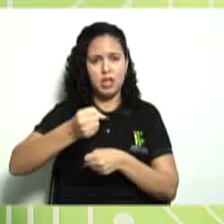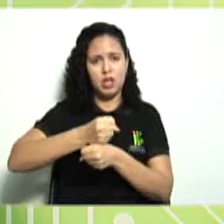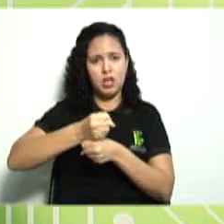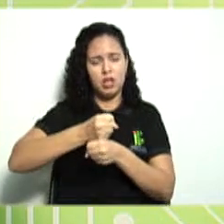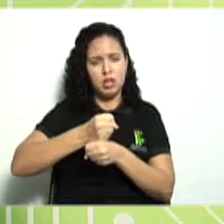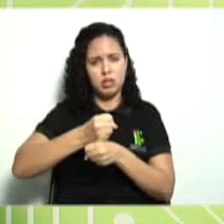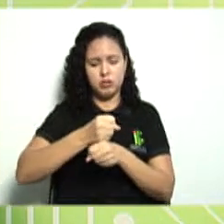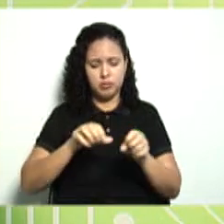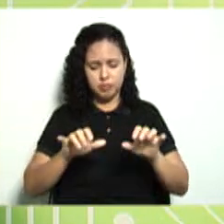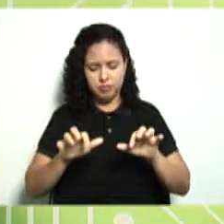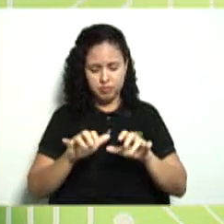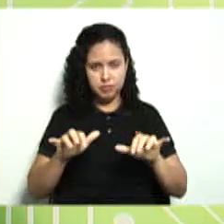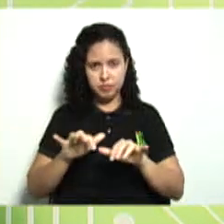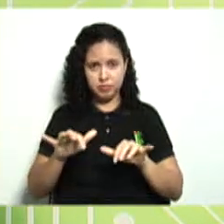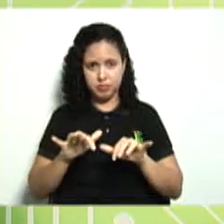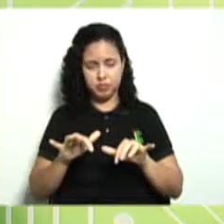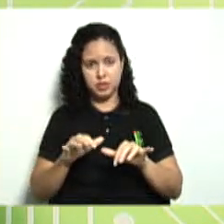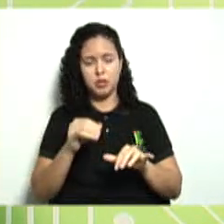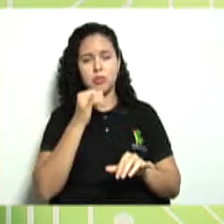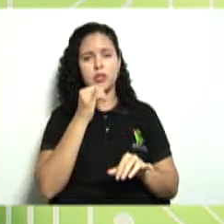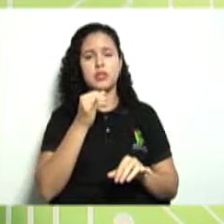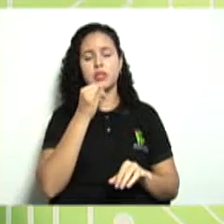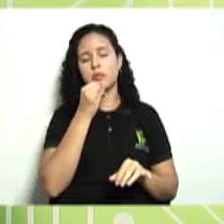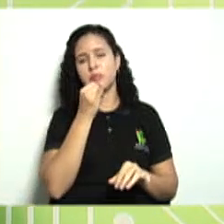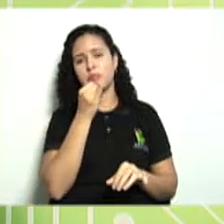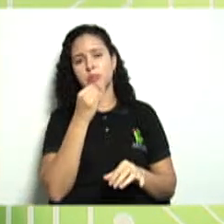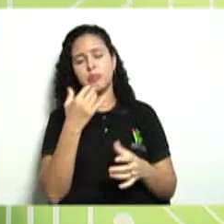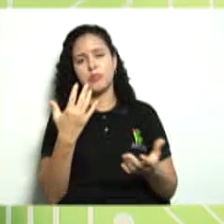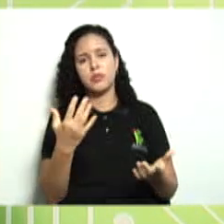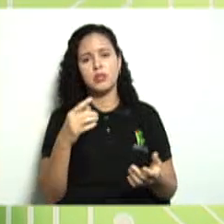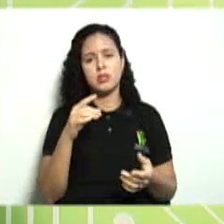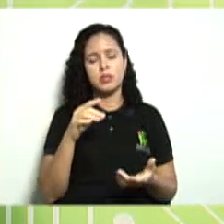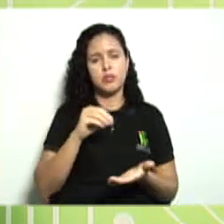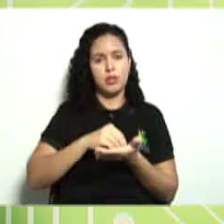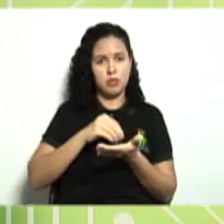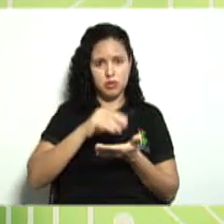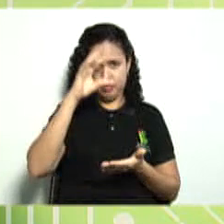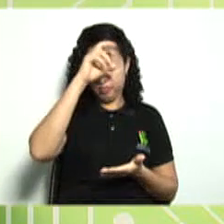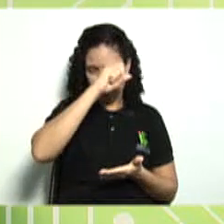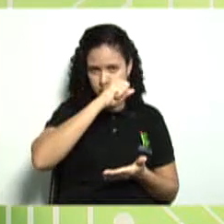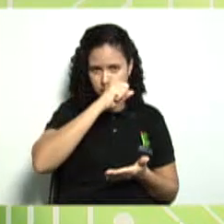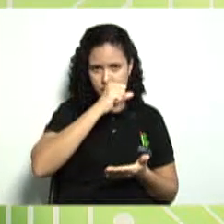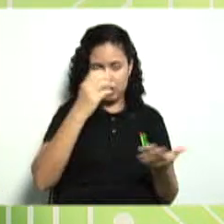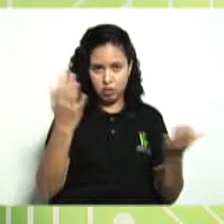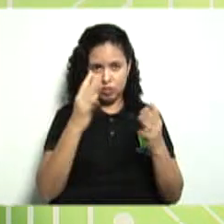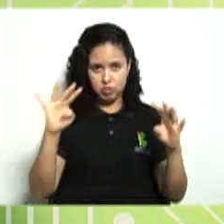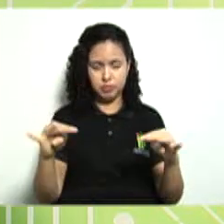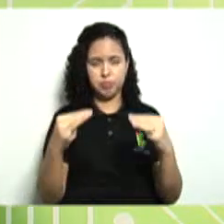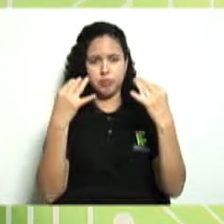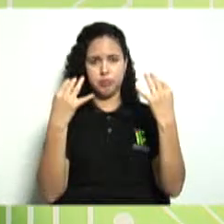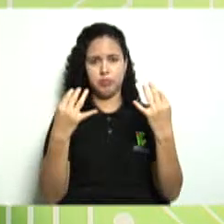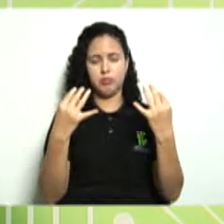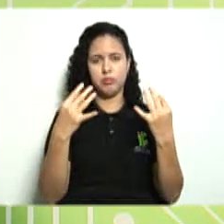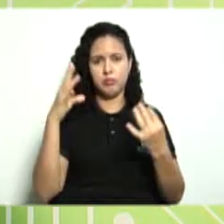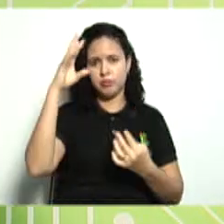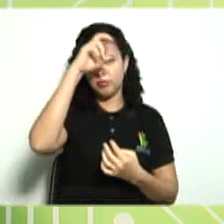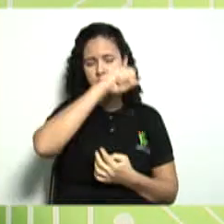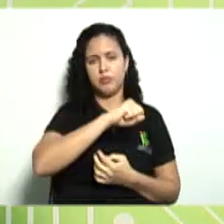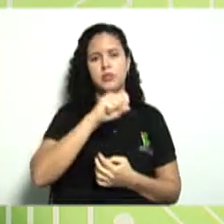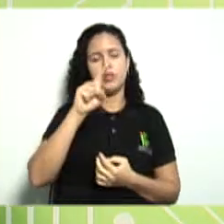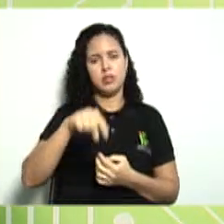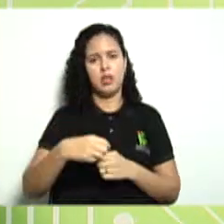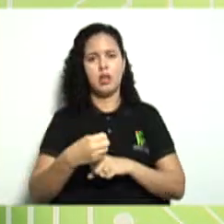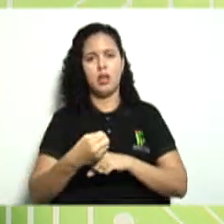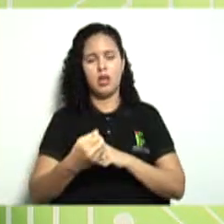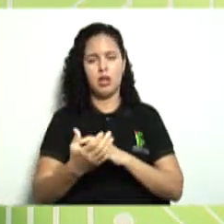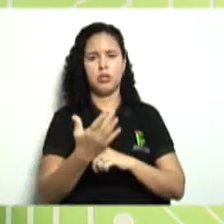que vocês já usam elas. Quem ainda não aprendeu, trate de aprender porque elas são práticas e, como eu